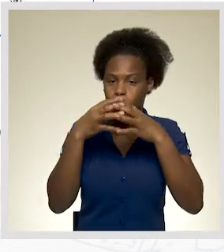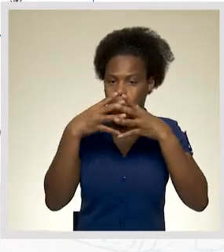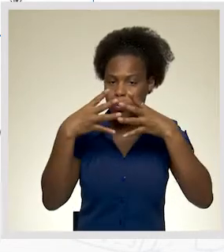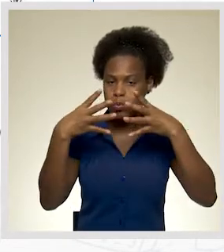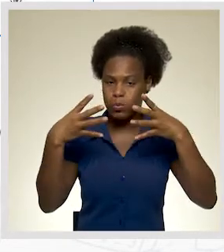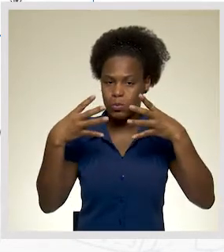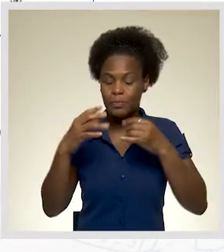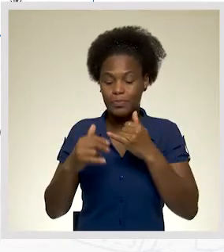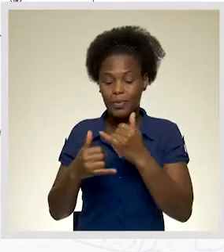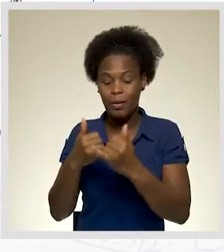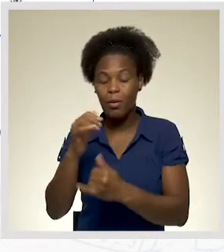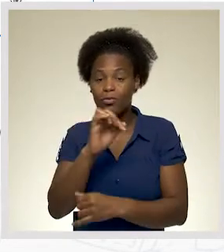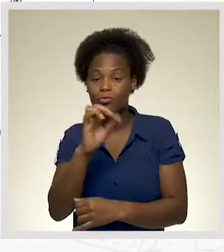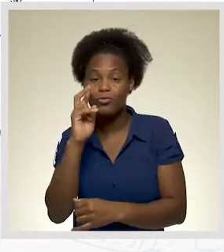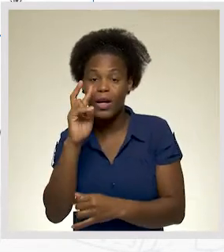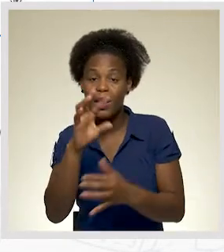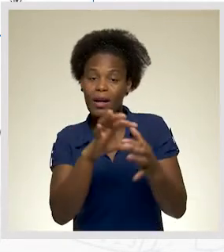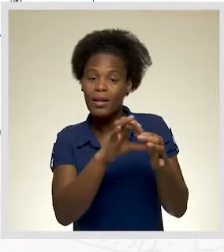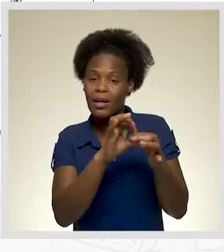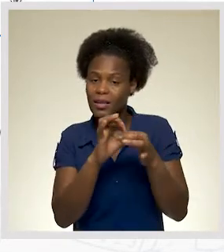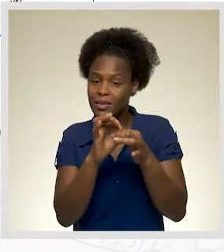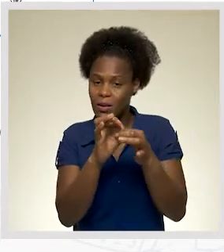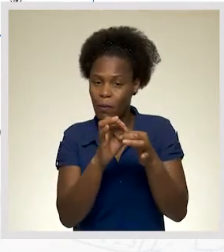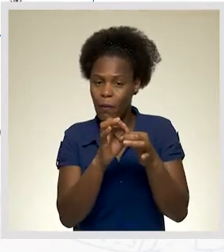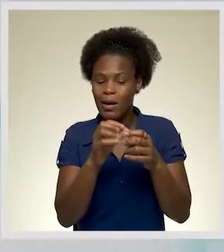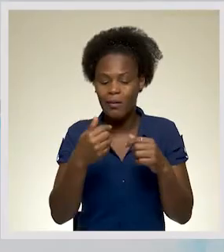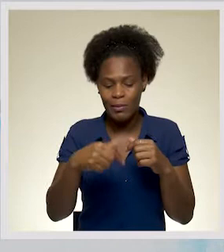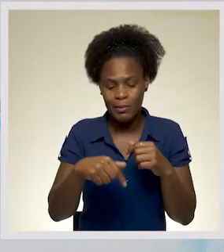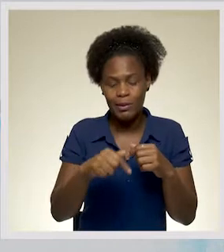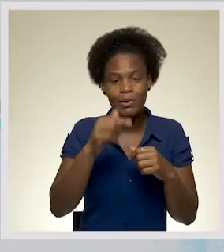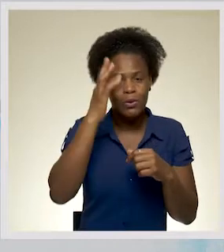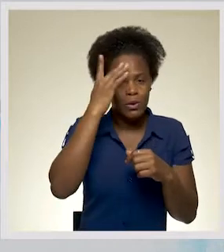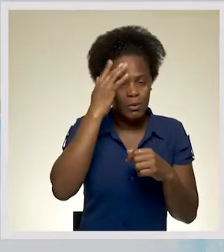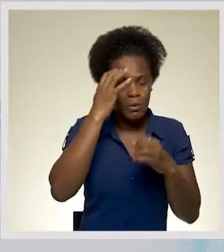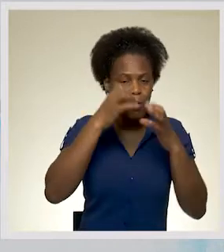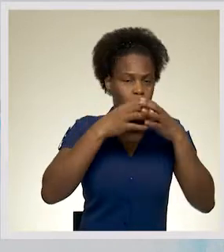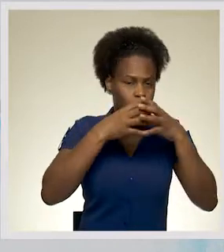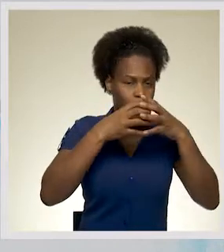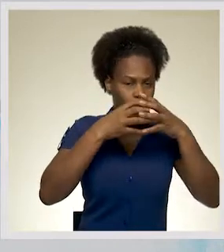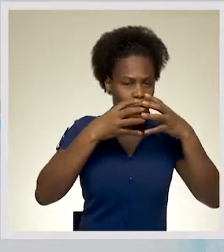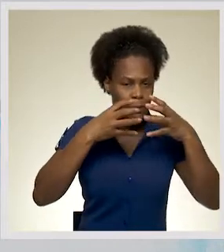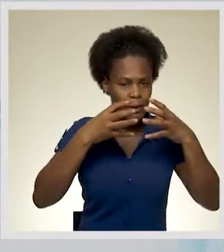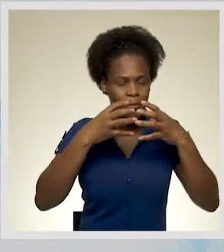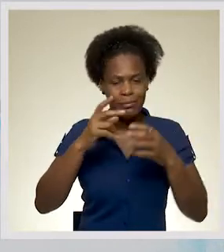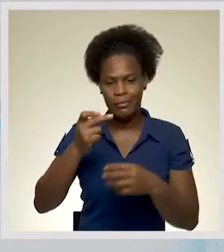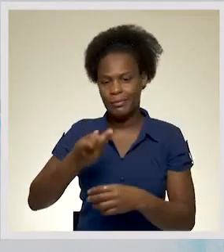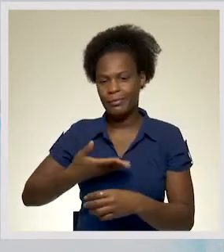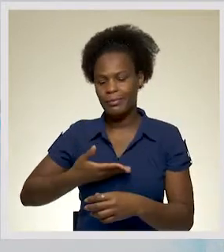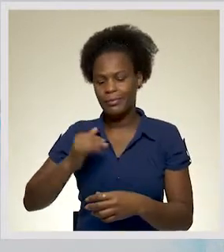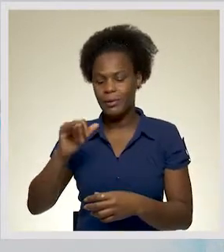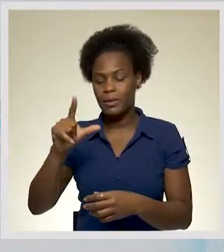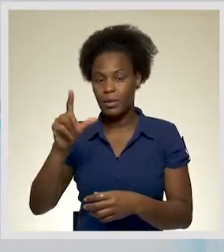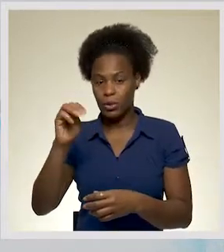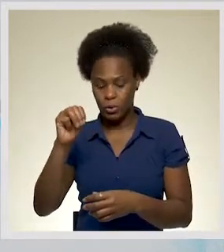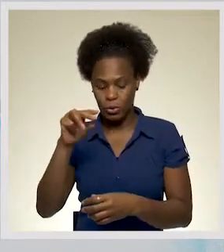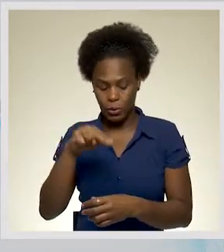reparem a relação que existe entre o número de balões do Adilson e o número de balões